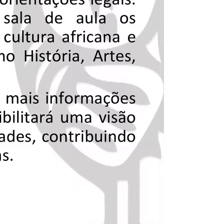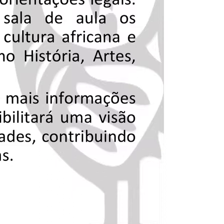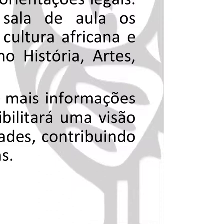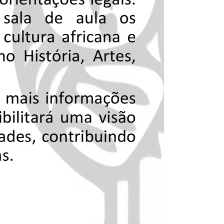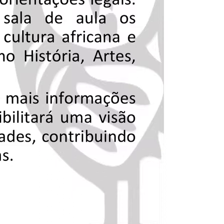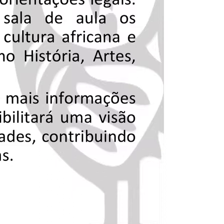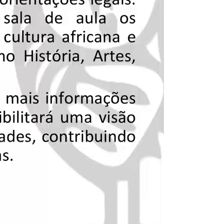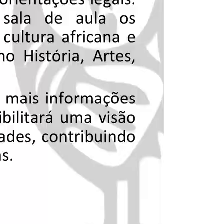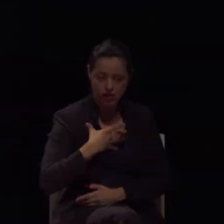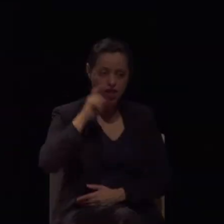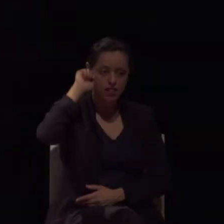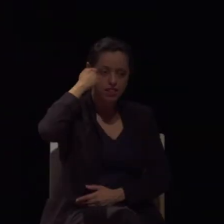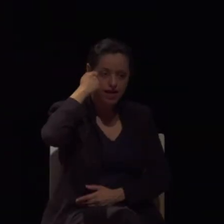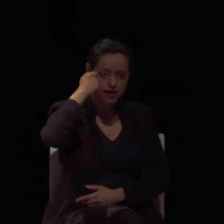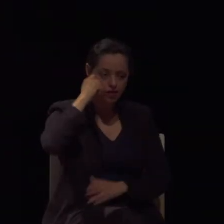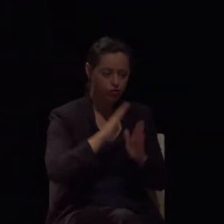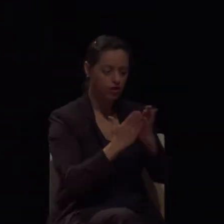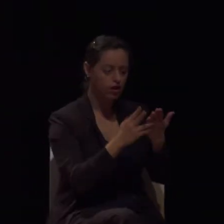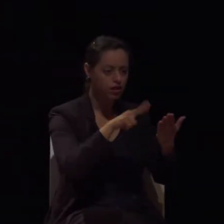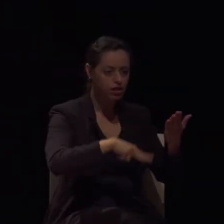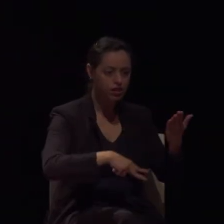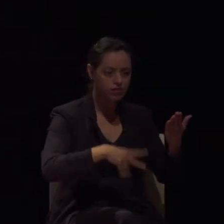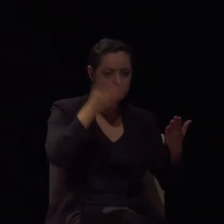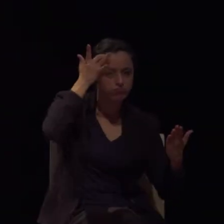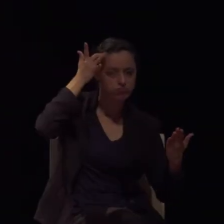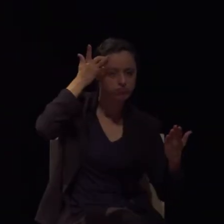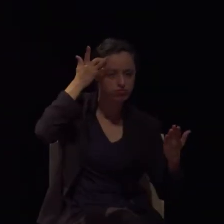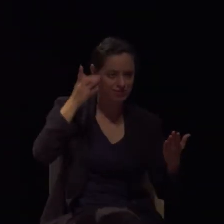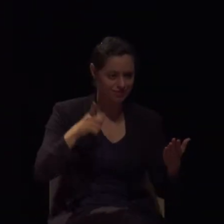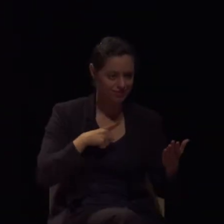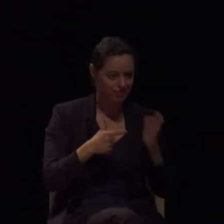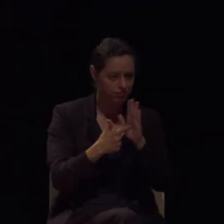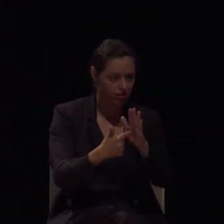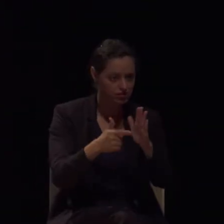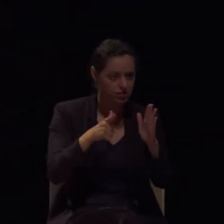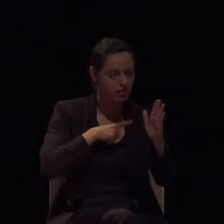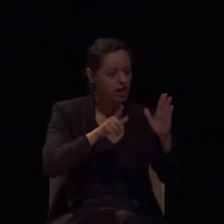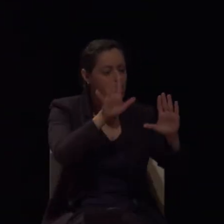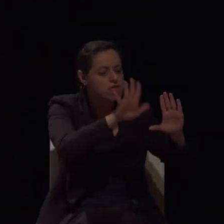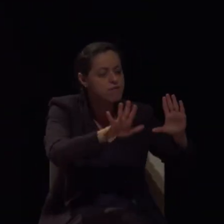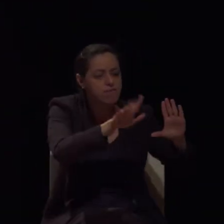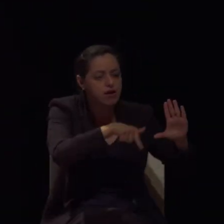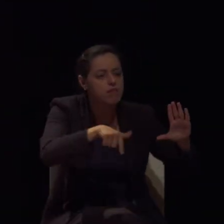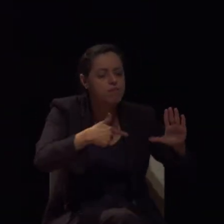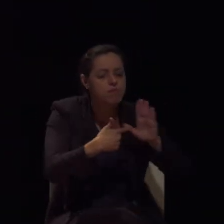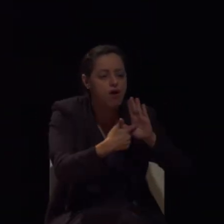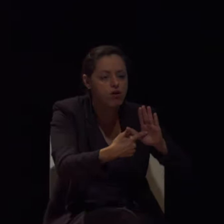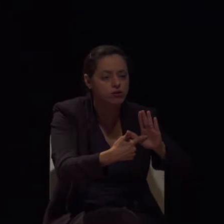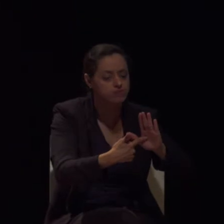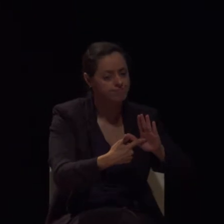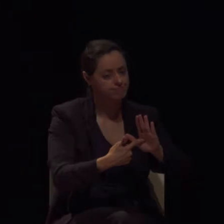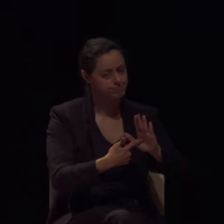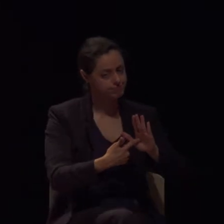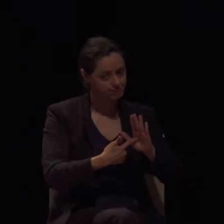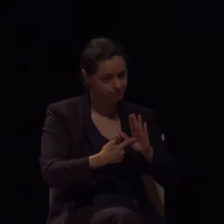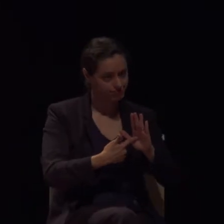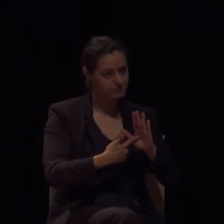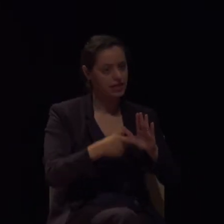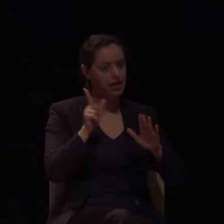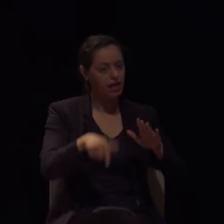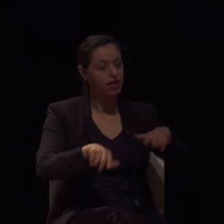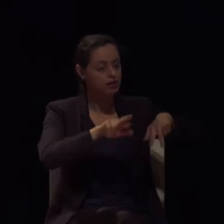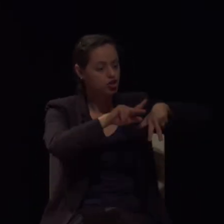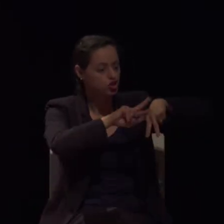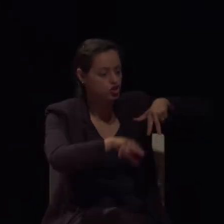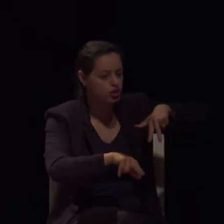não então a intersecção aí ó é gênero e raça